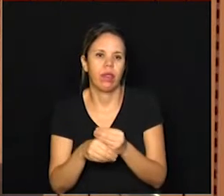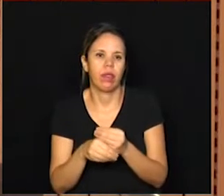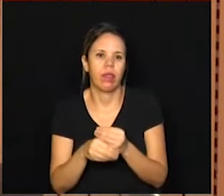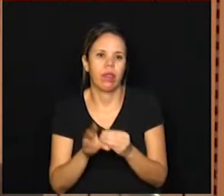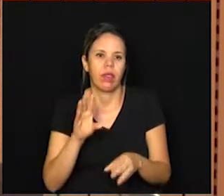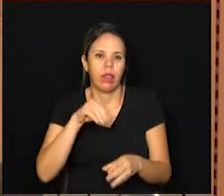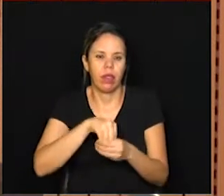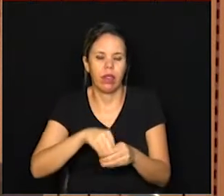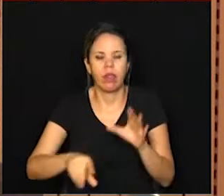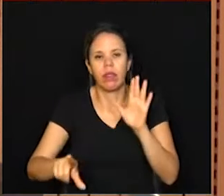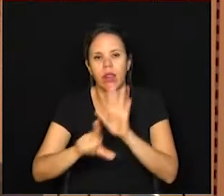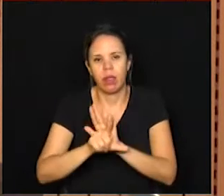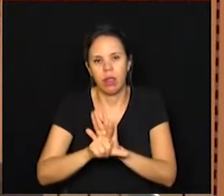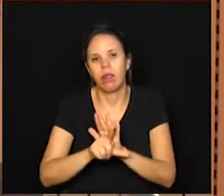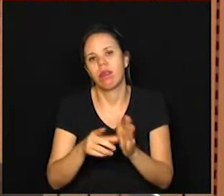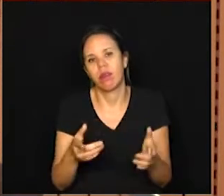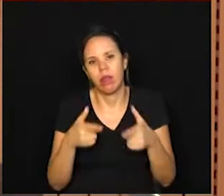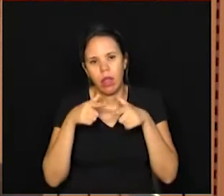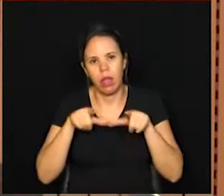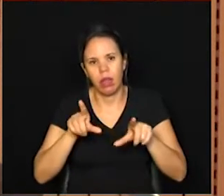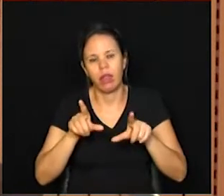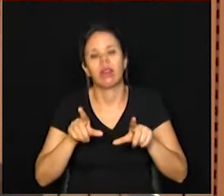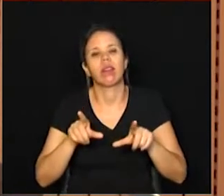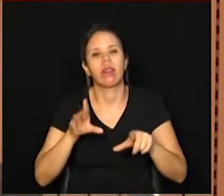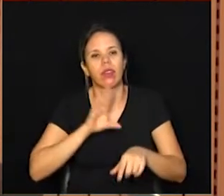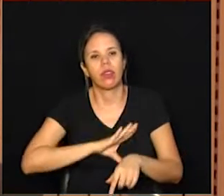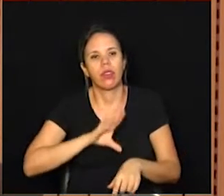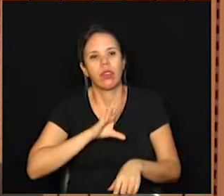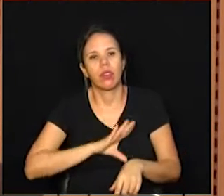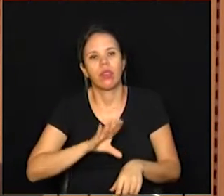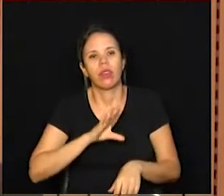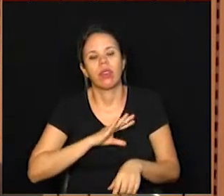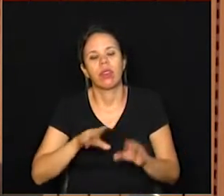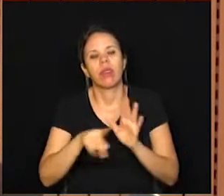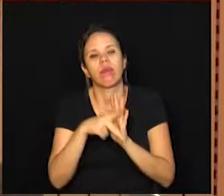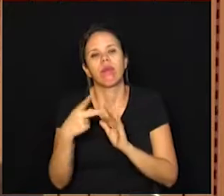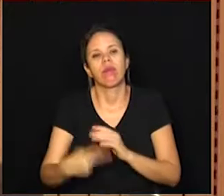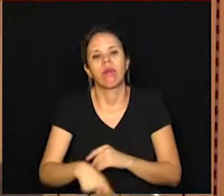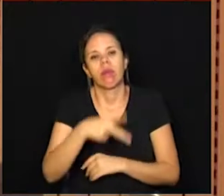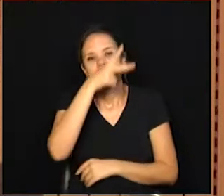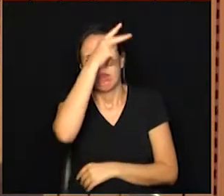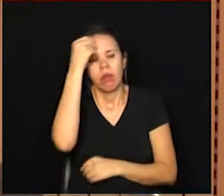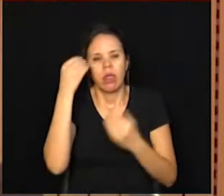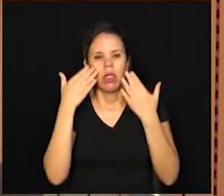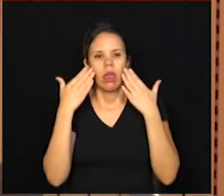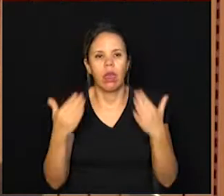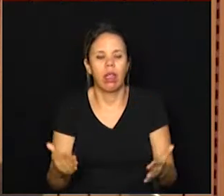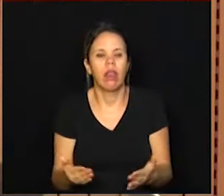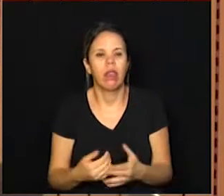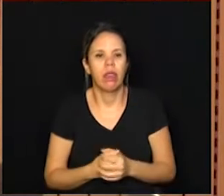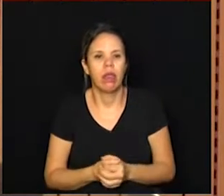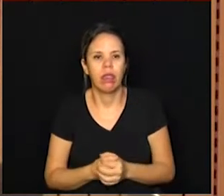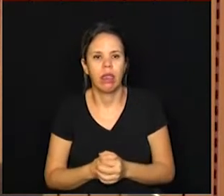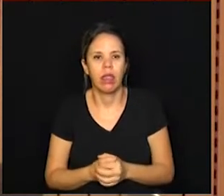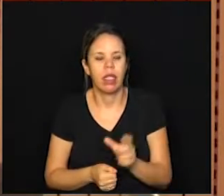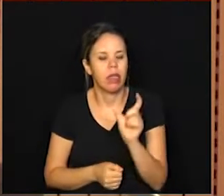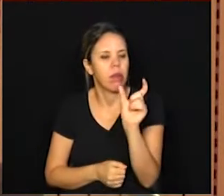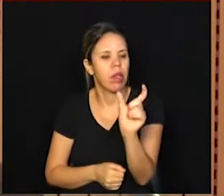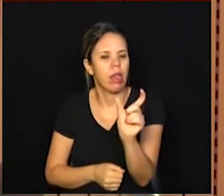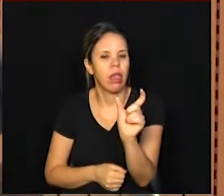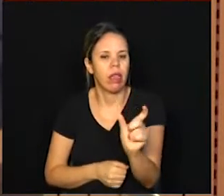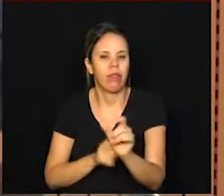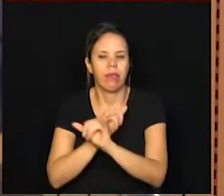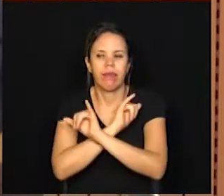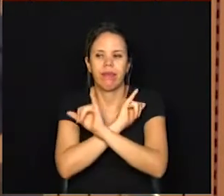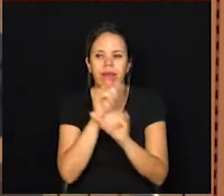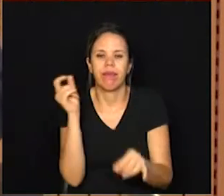língua portuguesa, porque hoje é de domínio público esse verbete fake news e